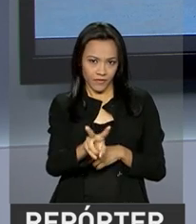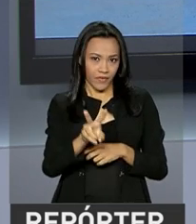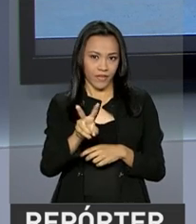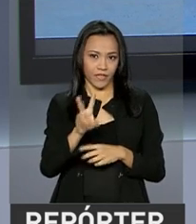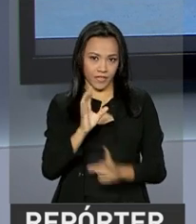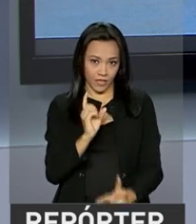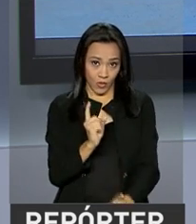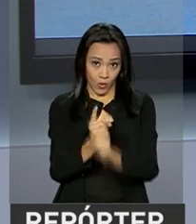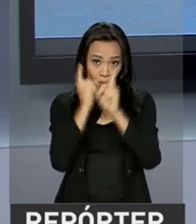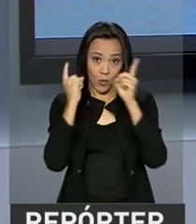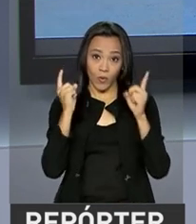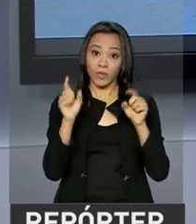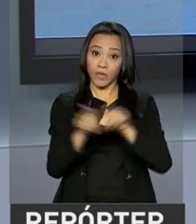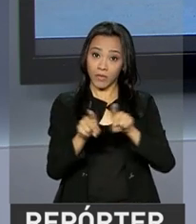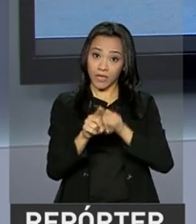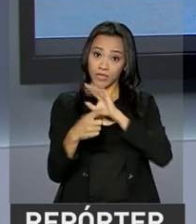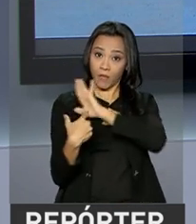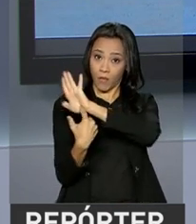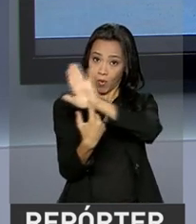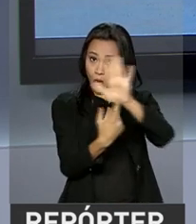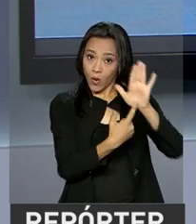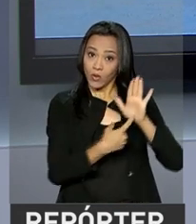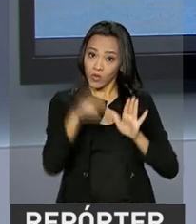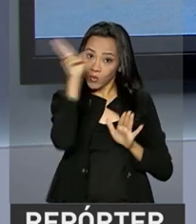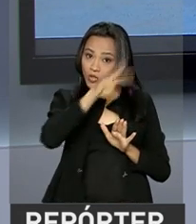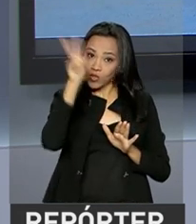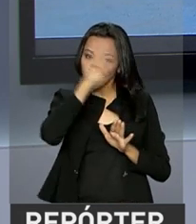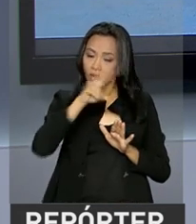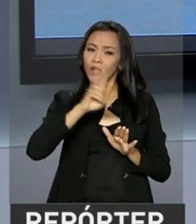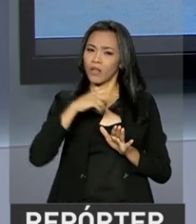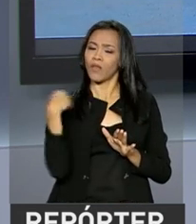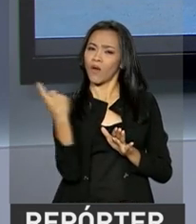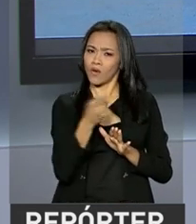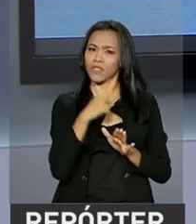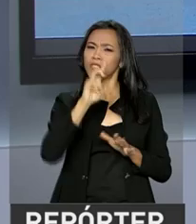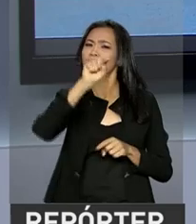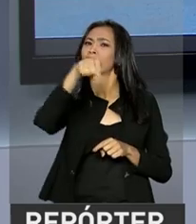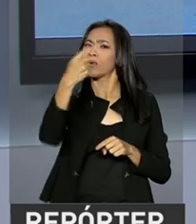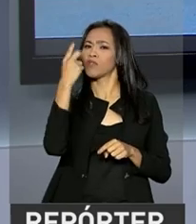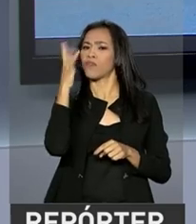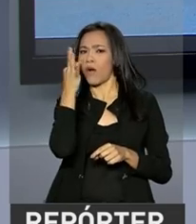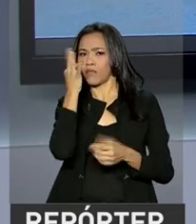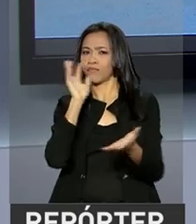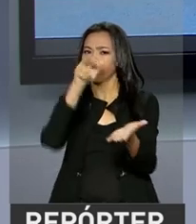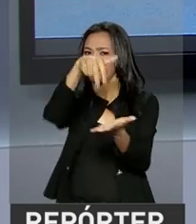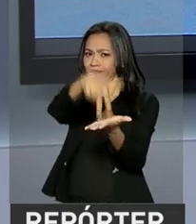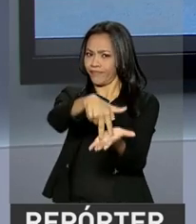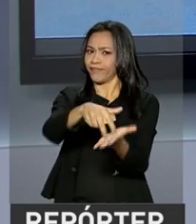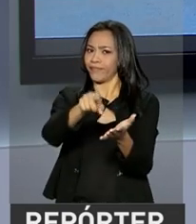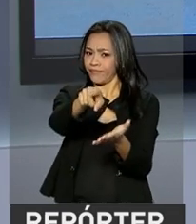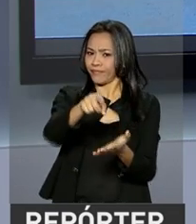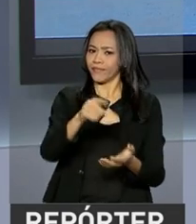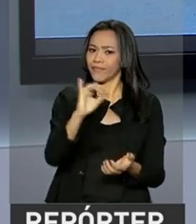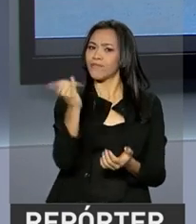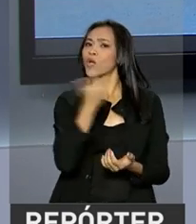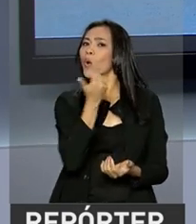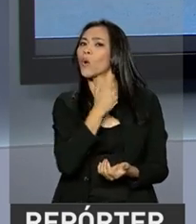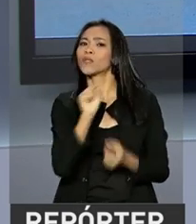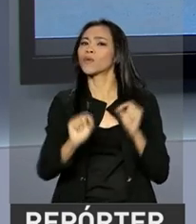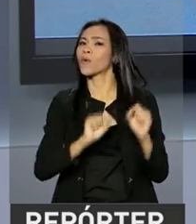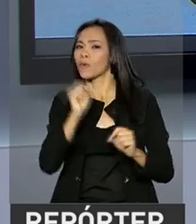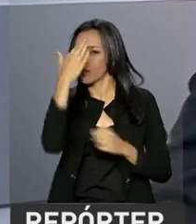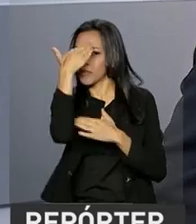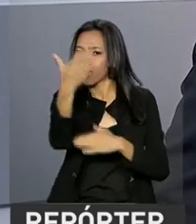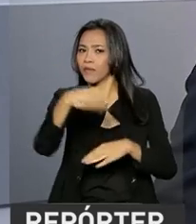essa mostra no palácio Planalto com documentos históricos nossa equipe vai acompanhar depois eu vou pessoalmente também se você passar por aí antes você me conta João Obrigado